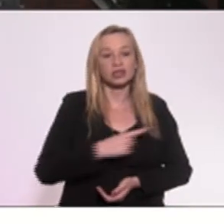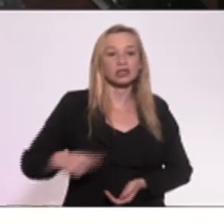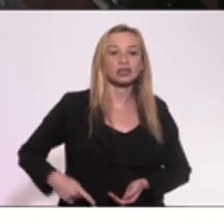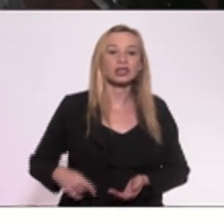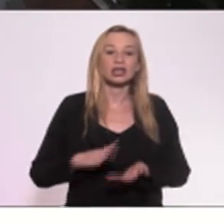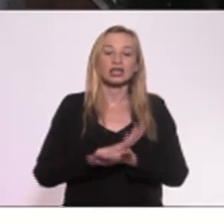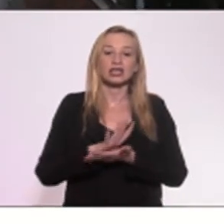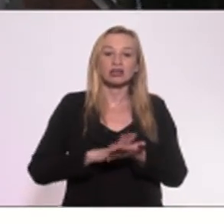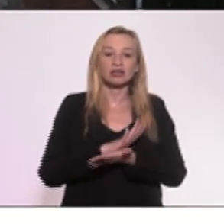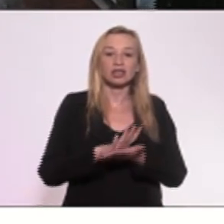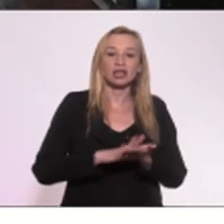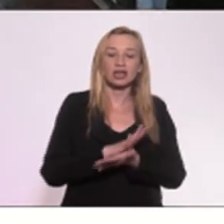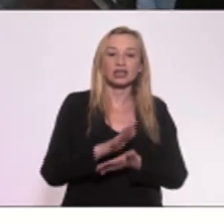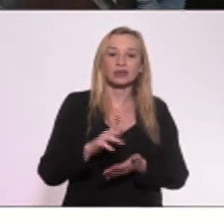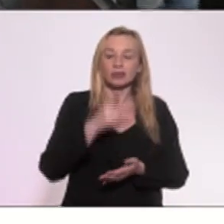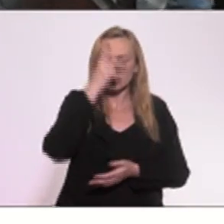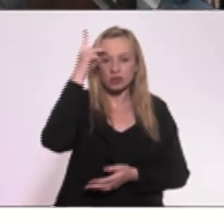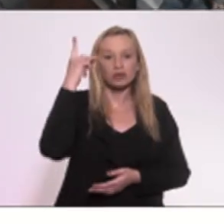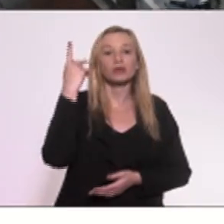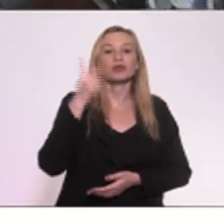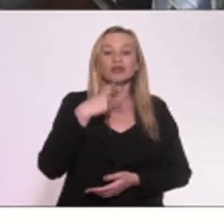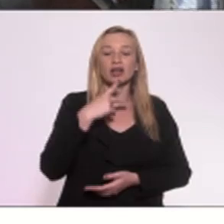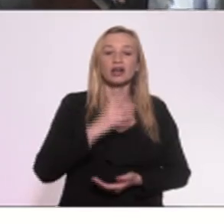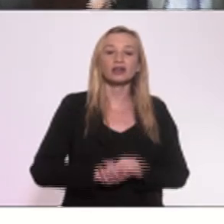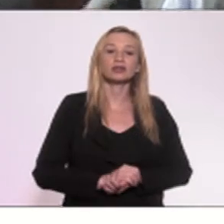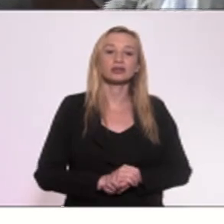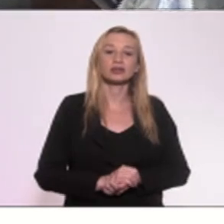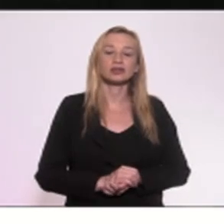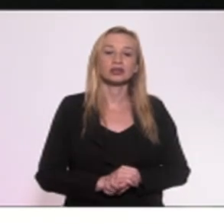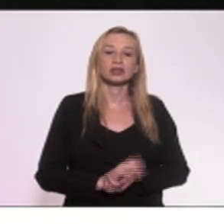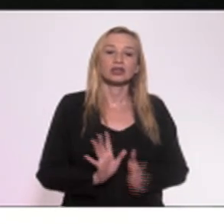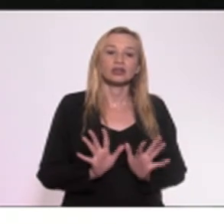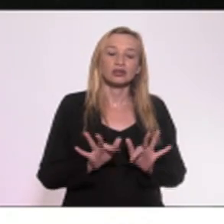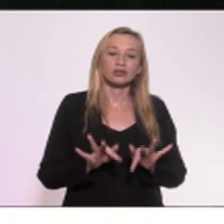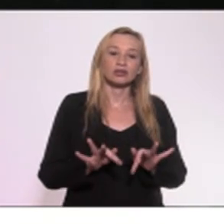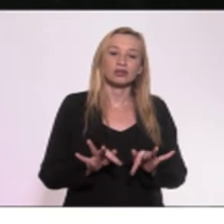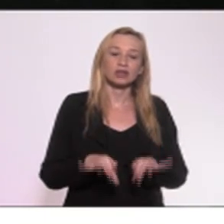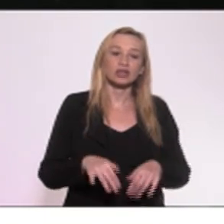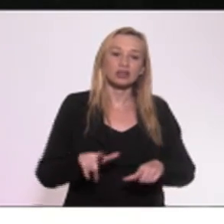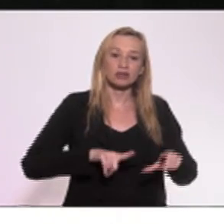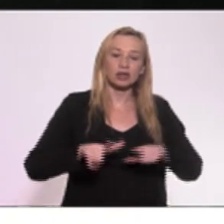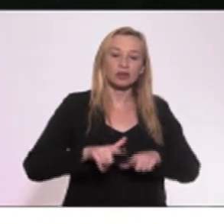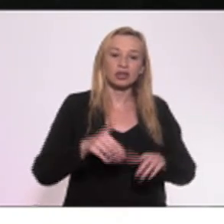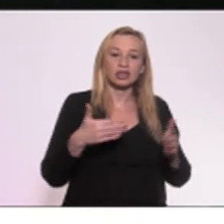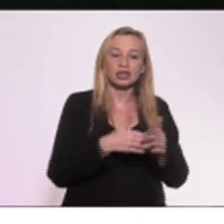Não havendo outros oradores inscritos, a presidência suspende os trabalhos até às